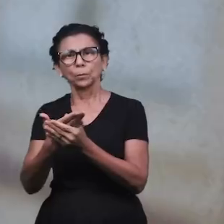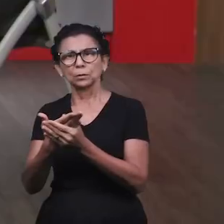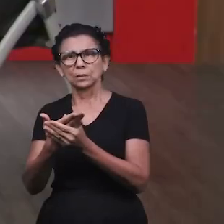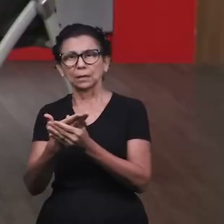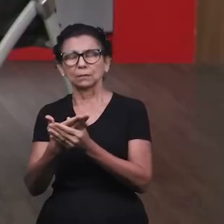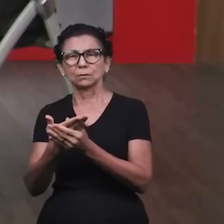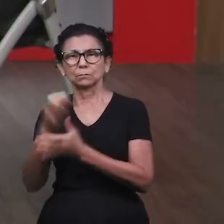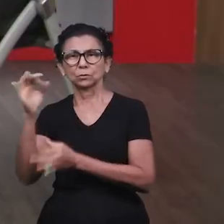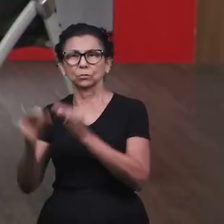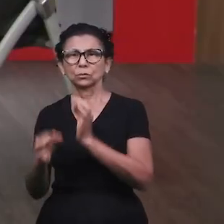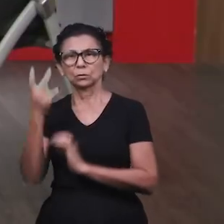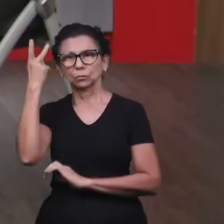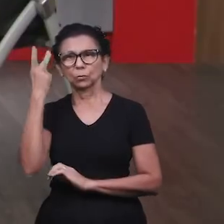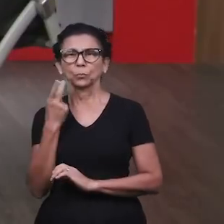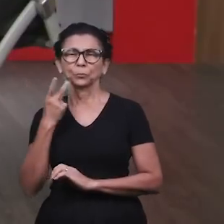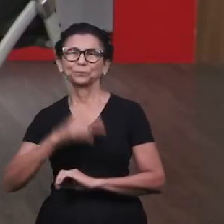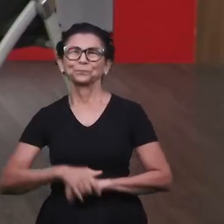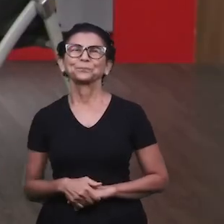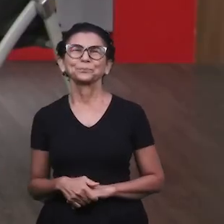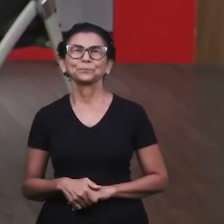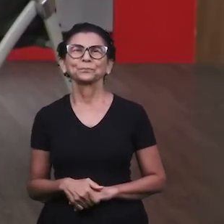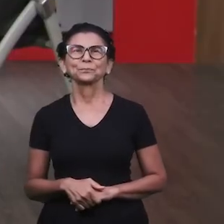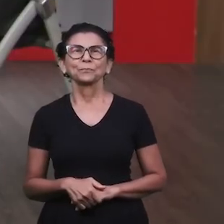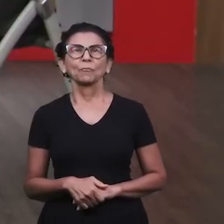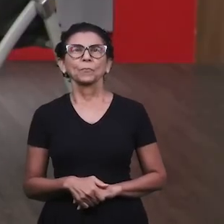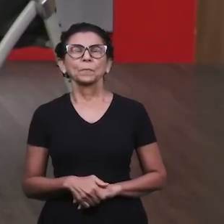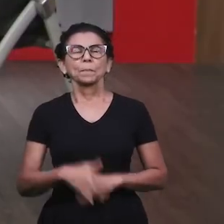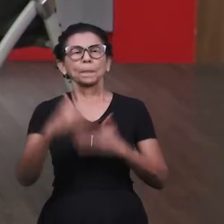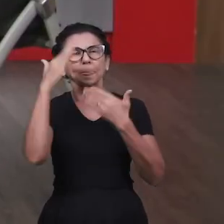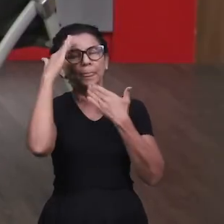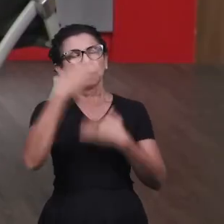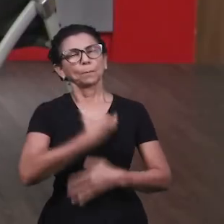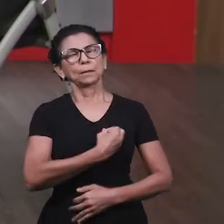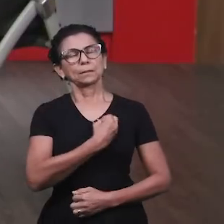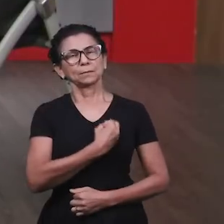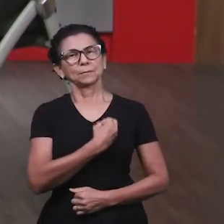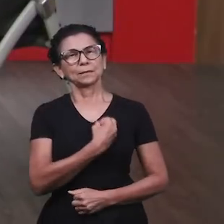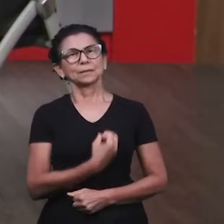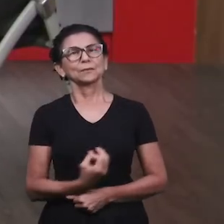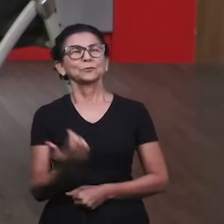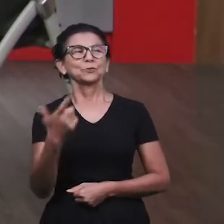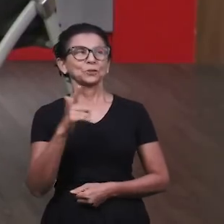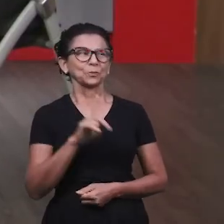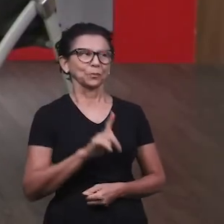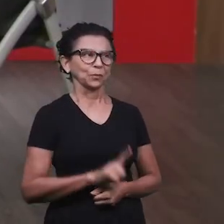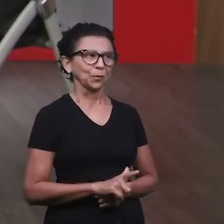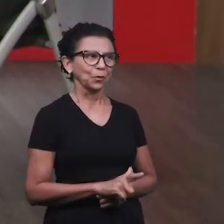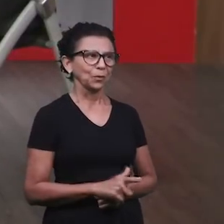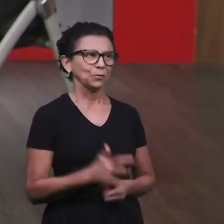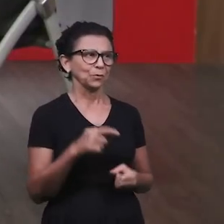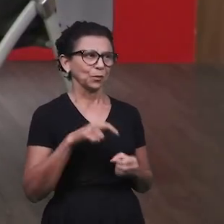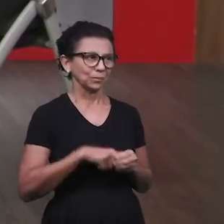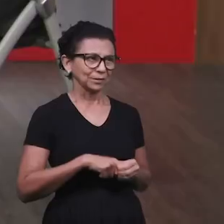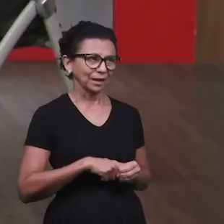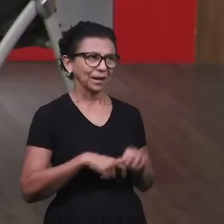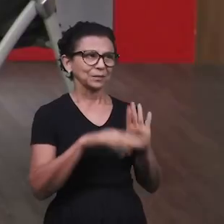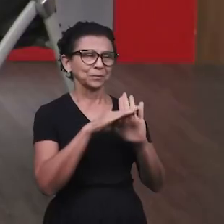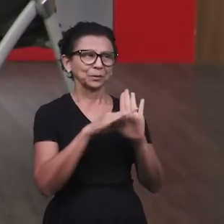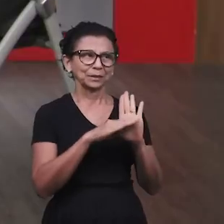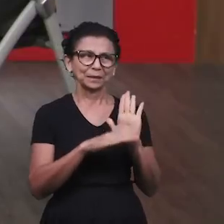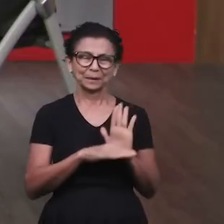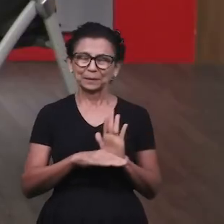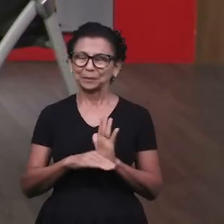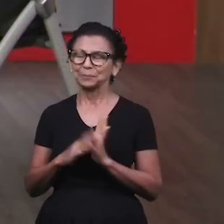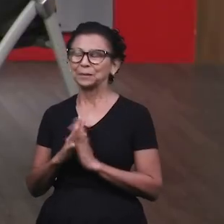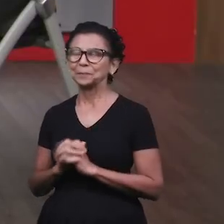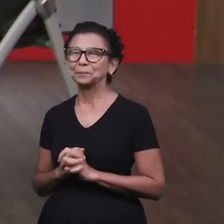comum. Perfeito. Doutor Isaías, gostaríamos de agradecer a sua participação novamente no nosso programa hoje. Rodrigo, eu que